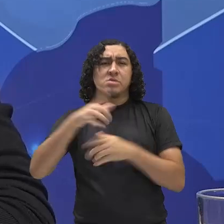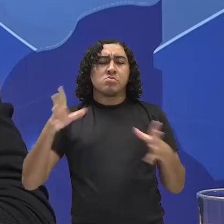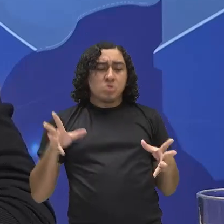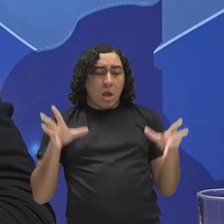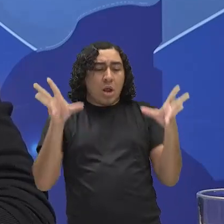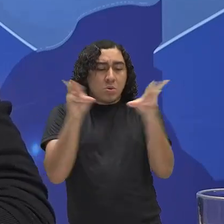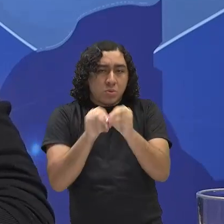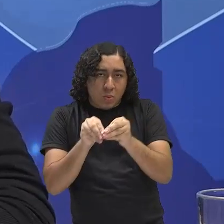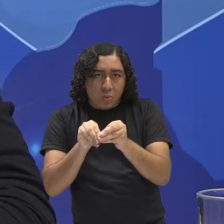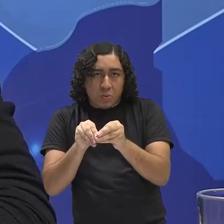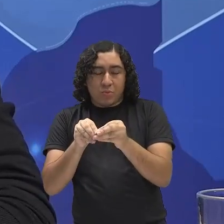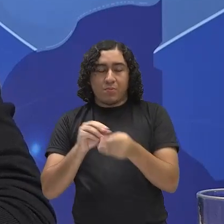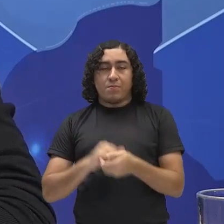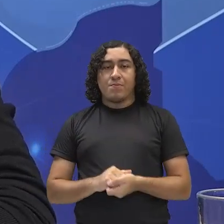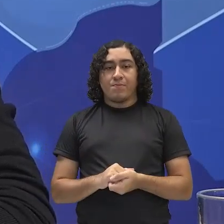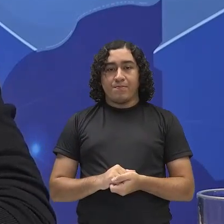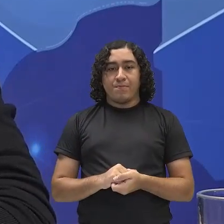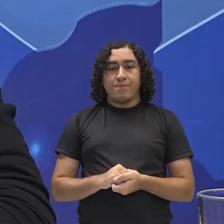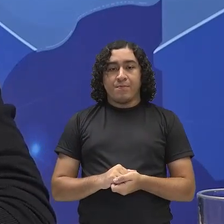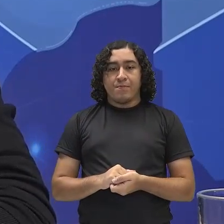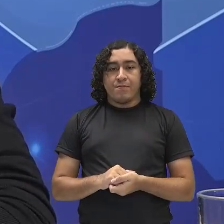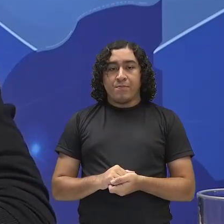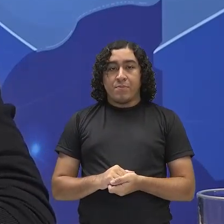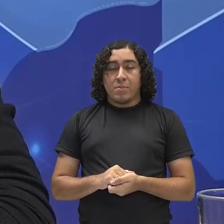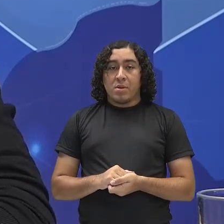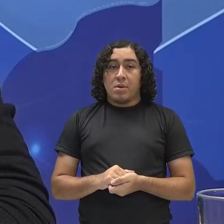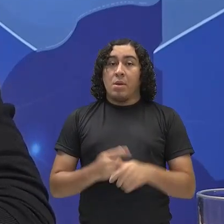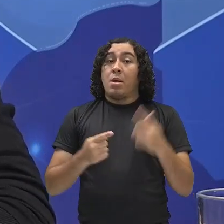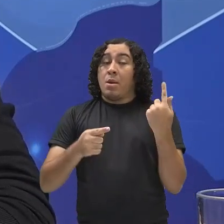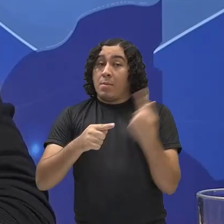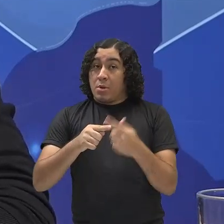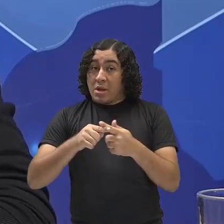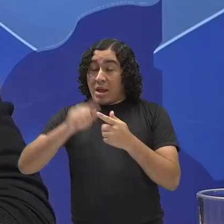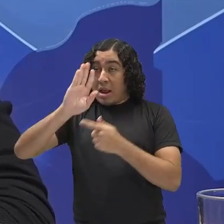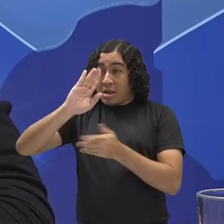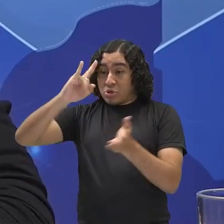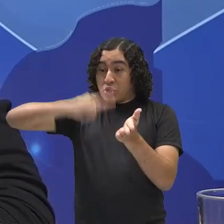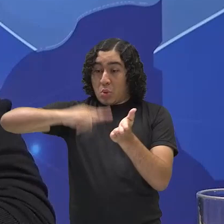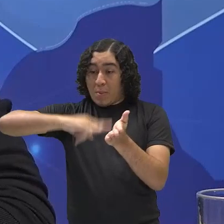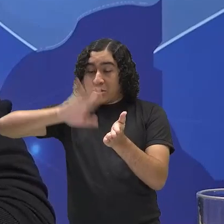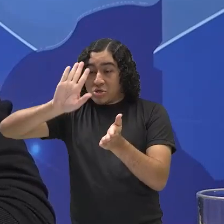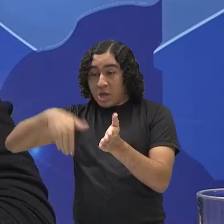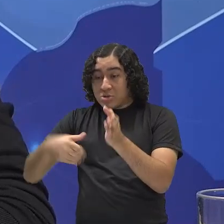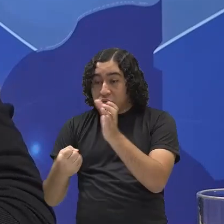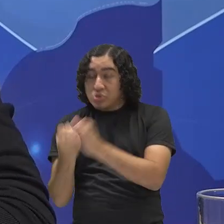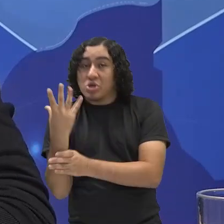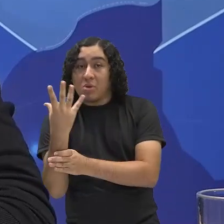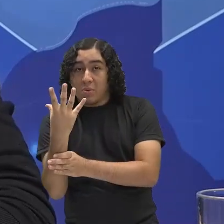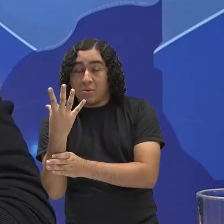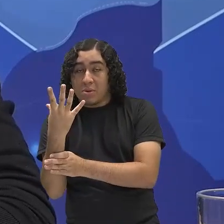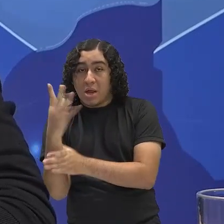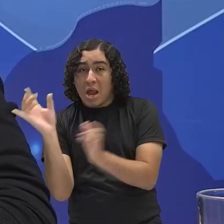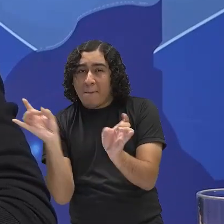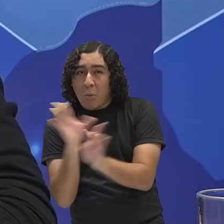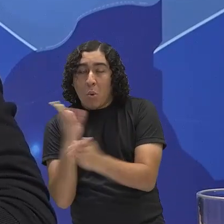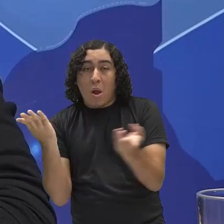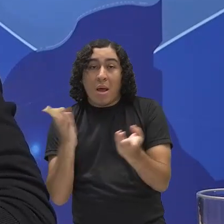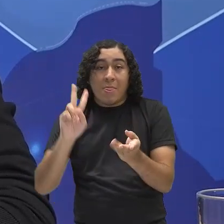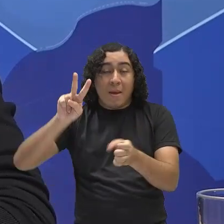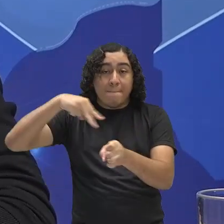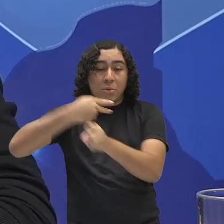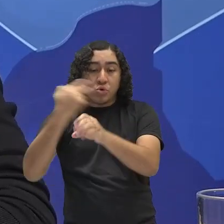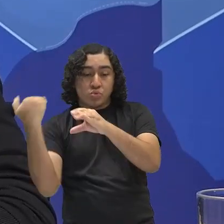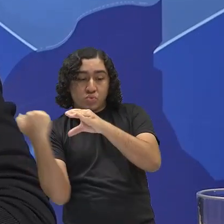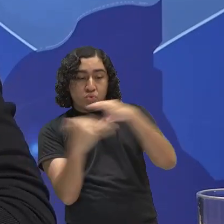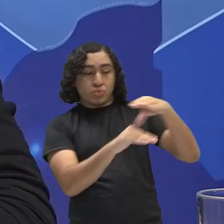que é a nossa prioridade B? Porque depois que essa OS é gerada, ela vai passar por uma análise. E nessa análise